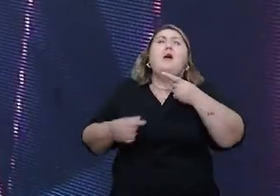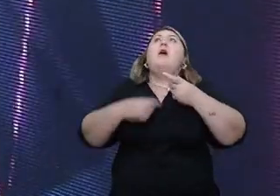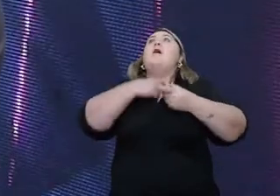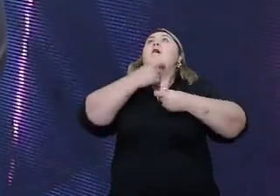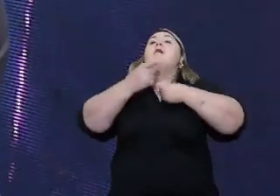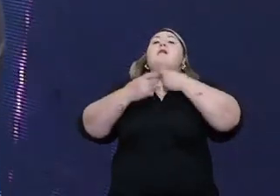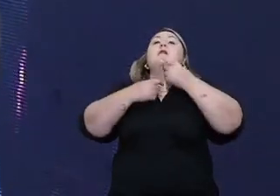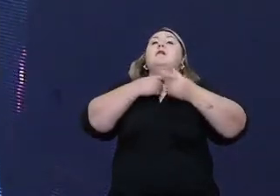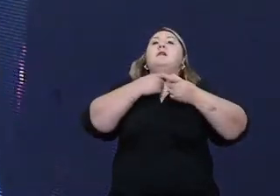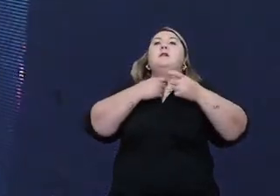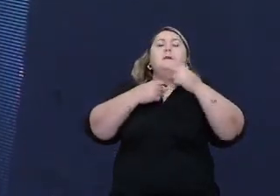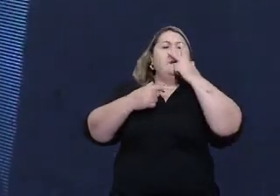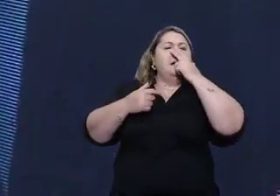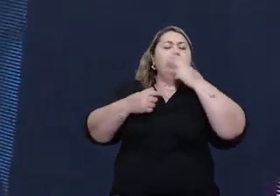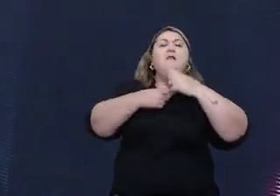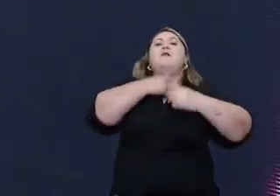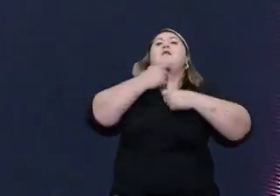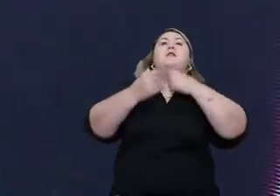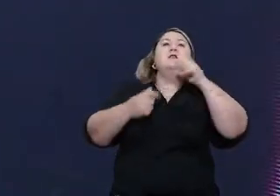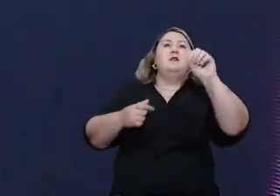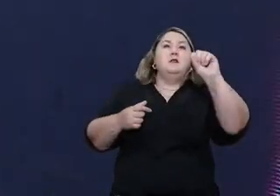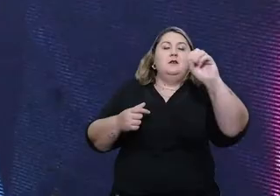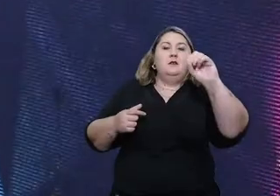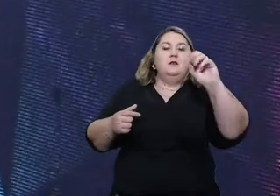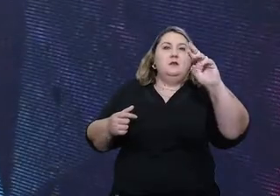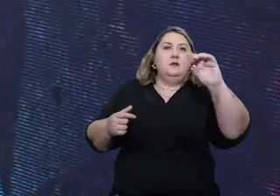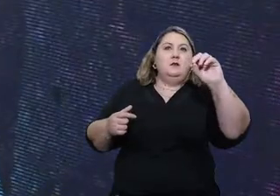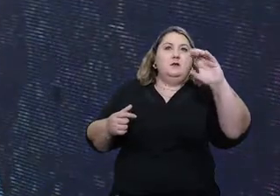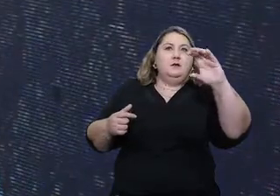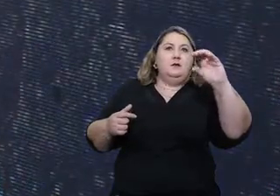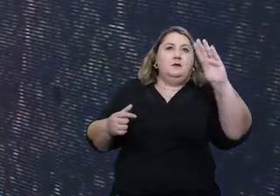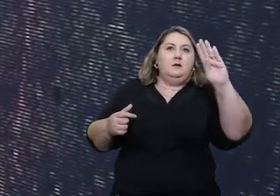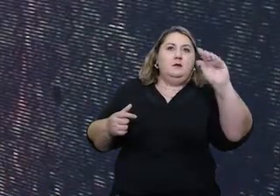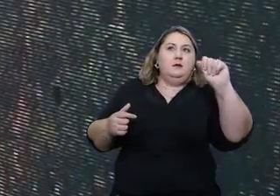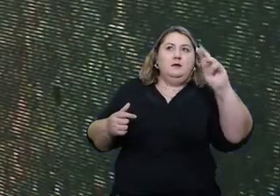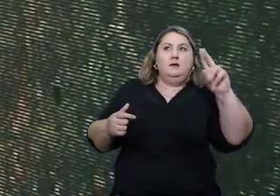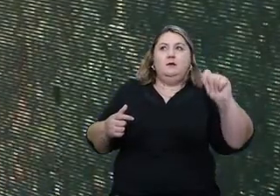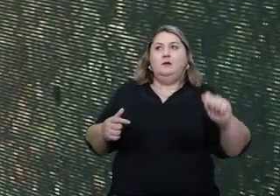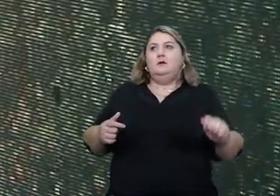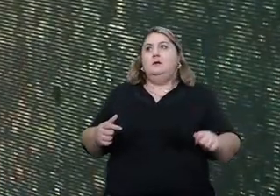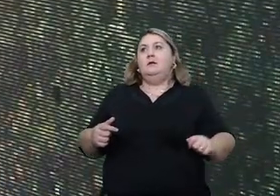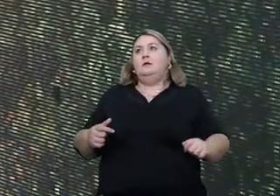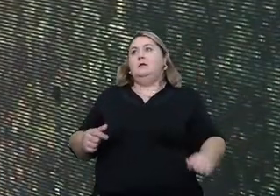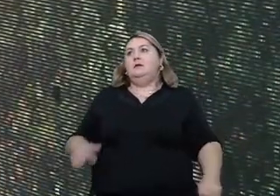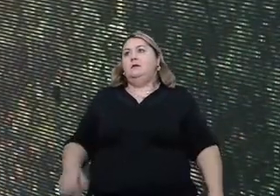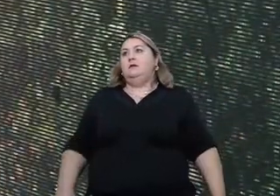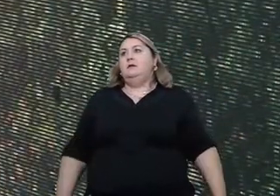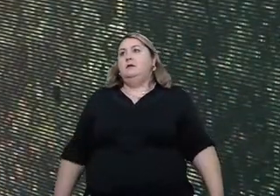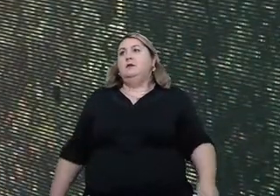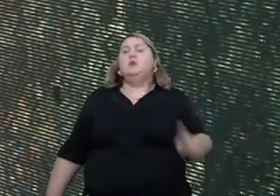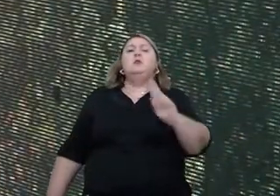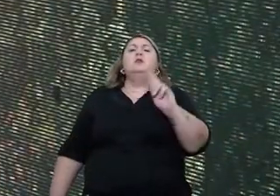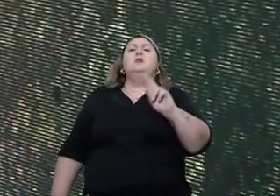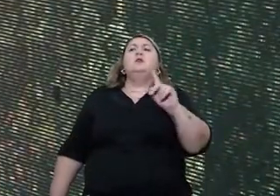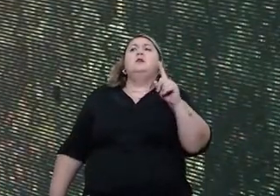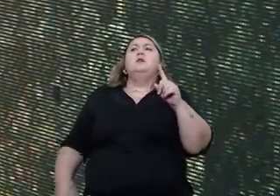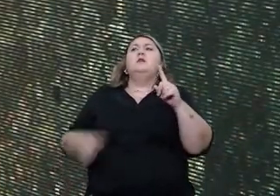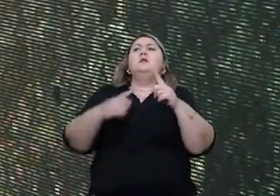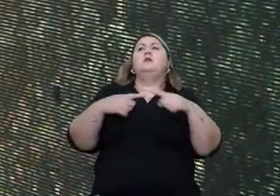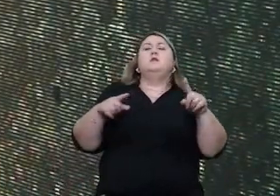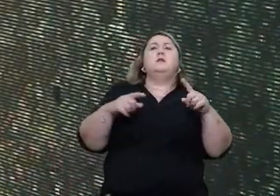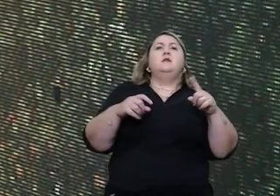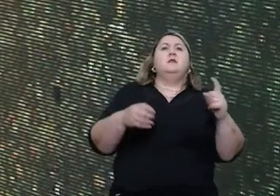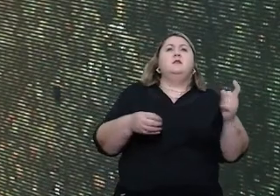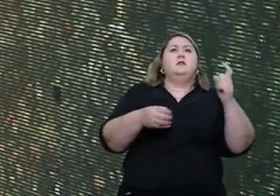aí do Sorocaba, né? Vem toda hora, né? Parece, e, e faz aquela lá de, eu não sei o nome das músicas, você tem, de